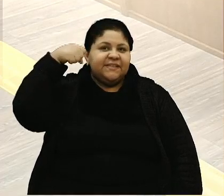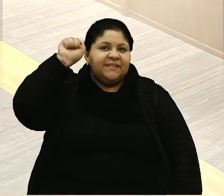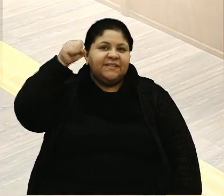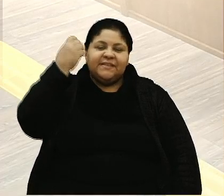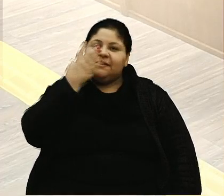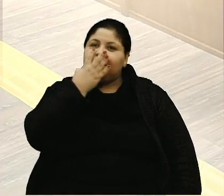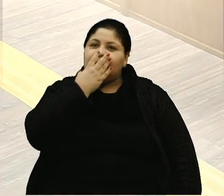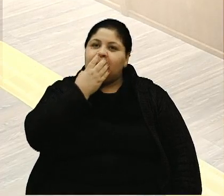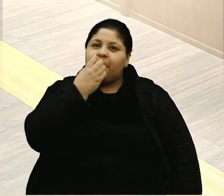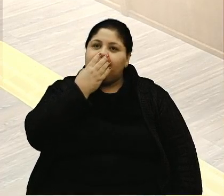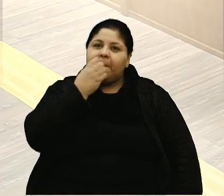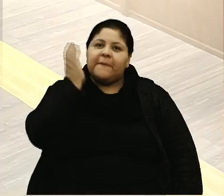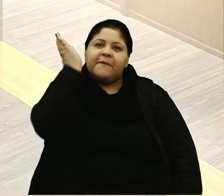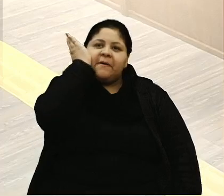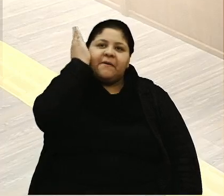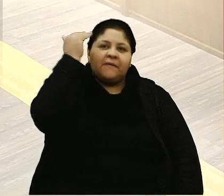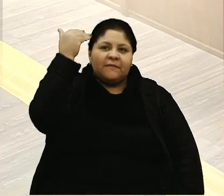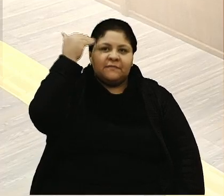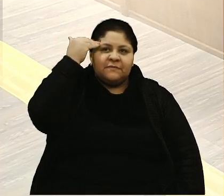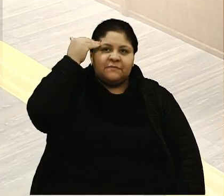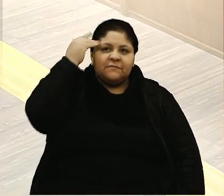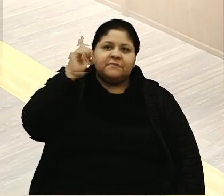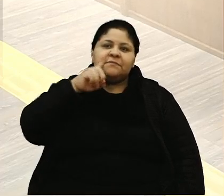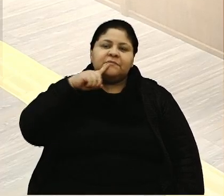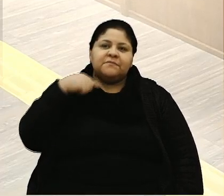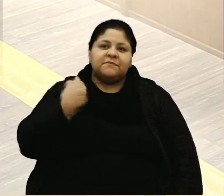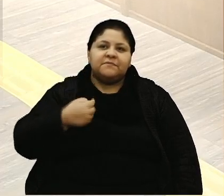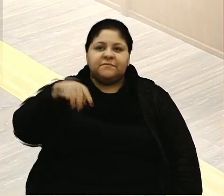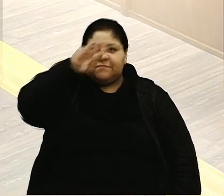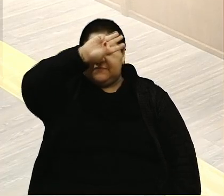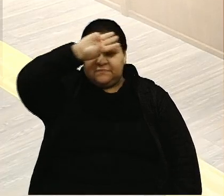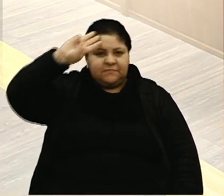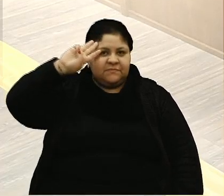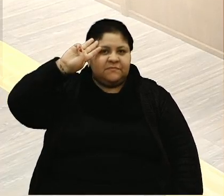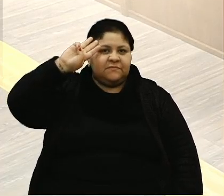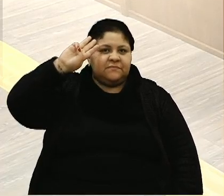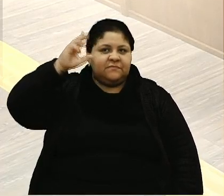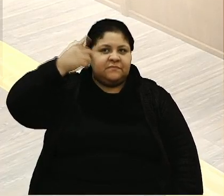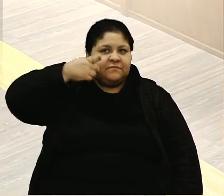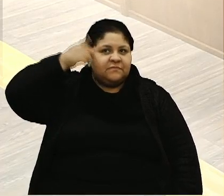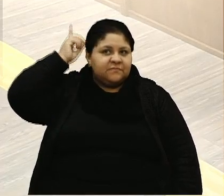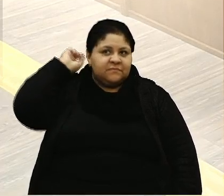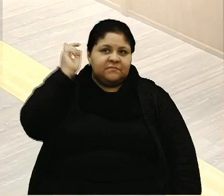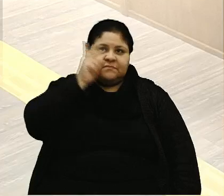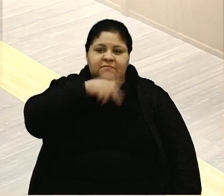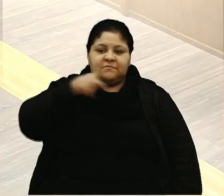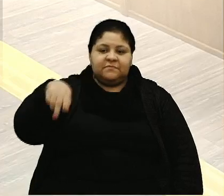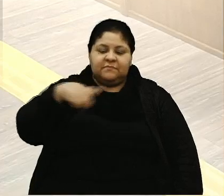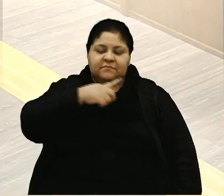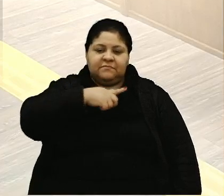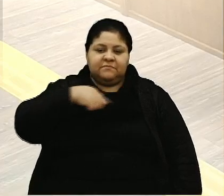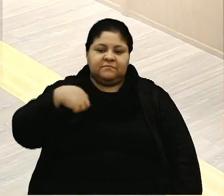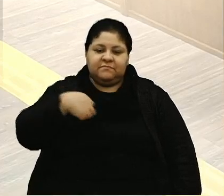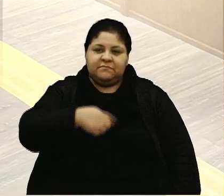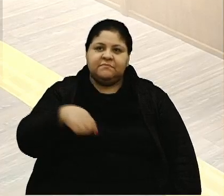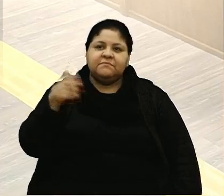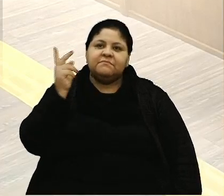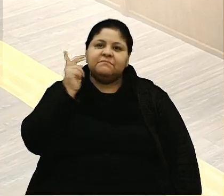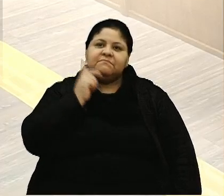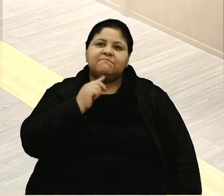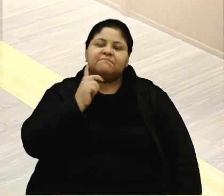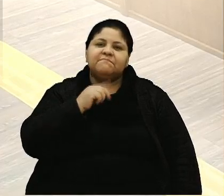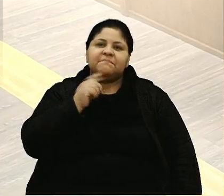Xuxa, Felipe Gremelmaier, Gladys Frisso, Juliano Valim, Lucas Dil, professor Zanquim, Renato Oliveira,